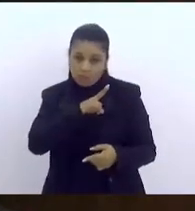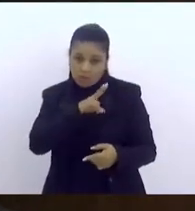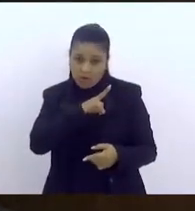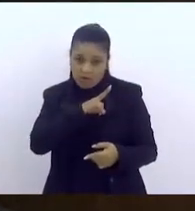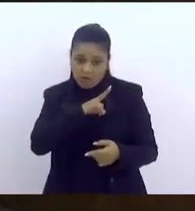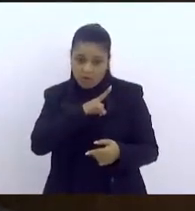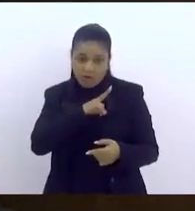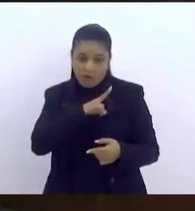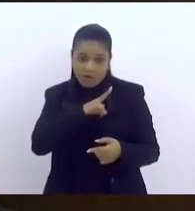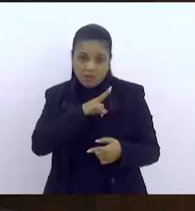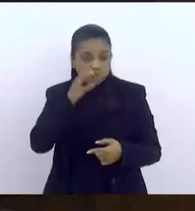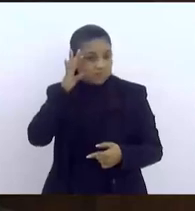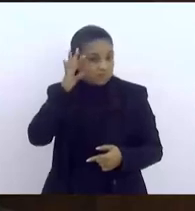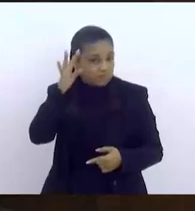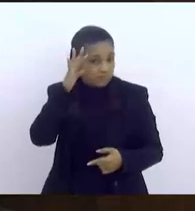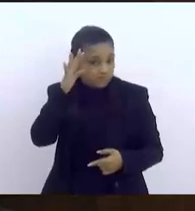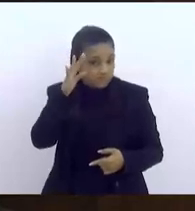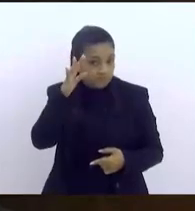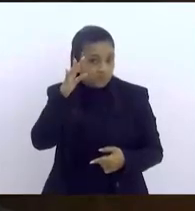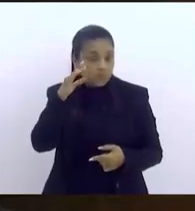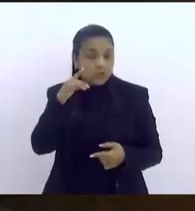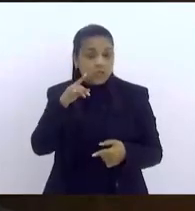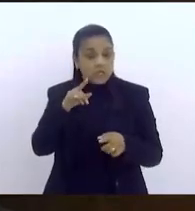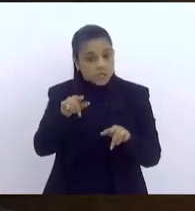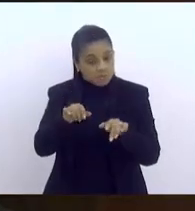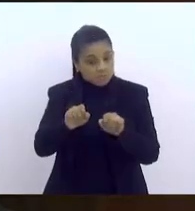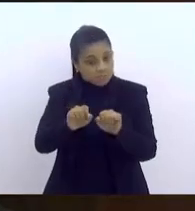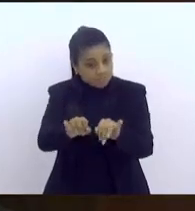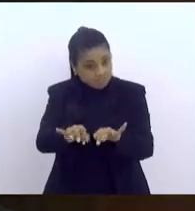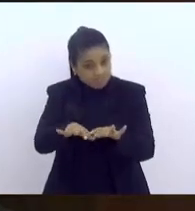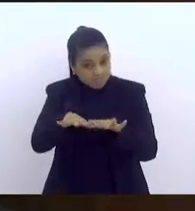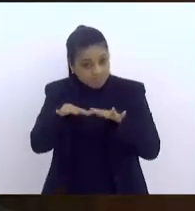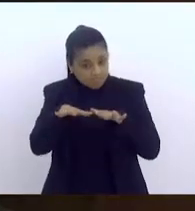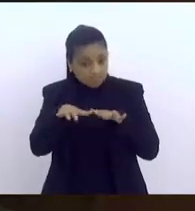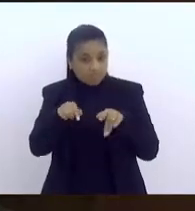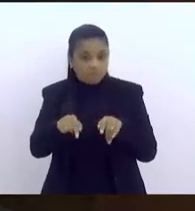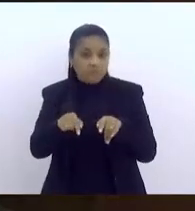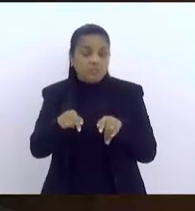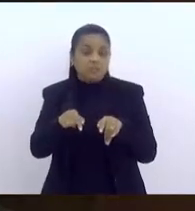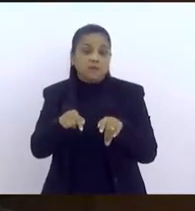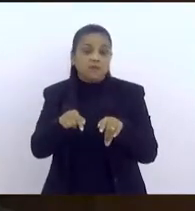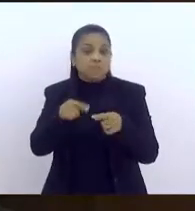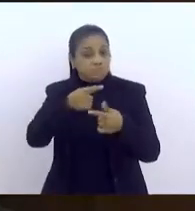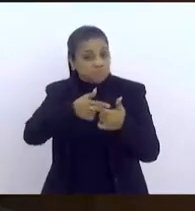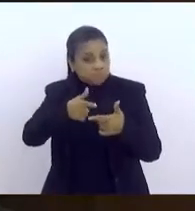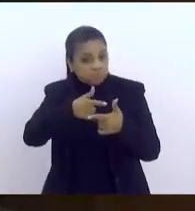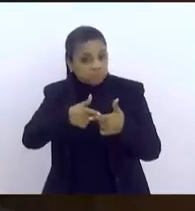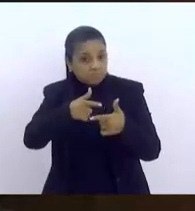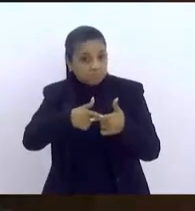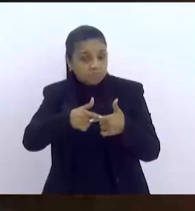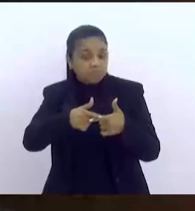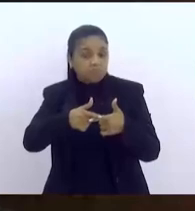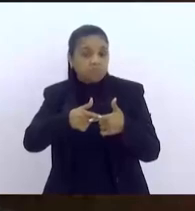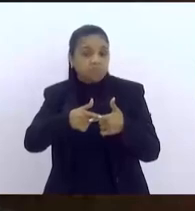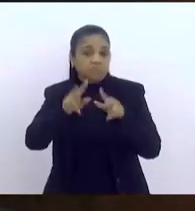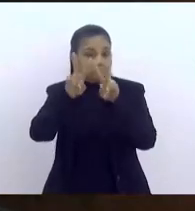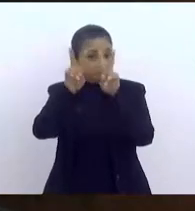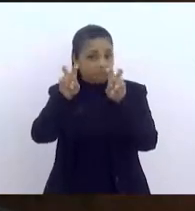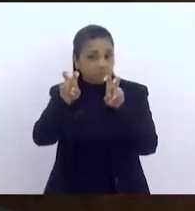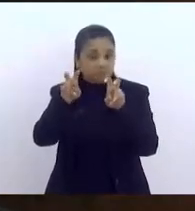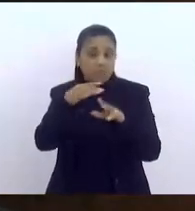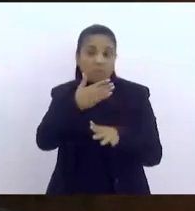decisão ideológica e passa a ser uma questão pública. E nós vamos votar de acordo com o nosso melhor